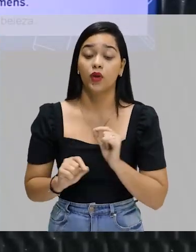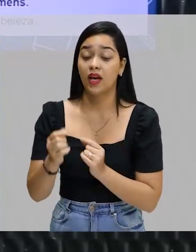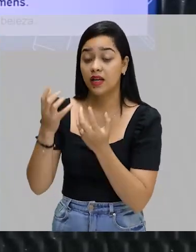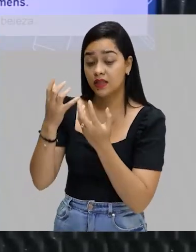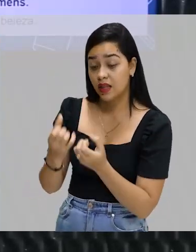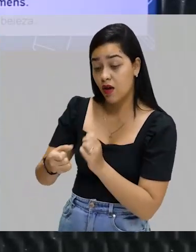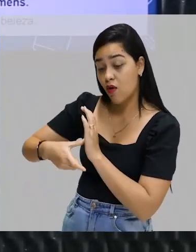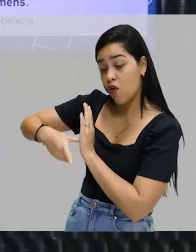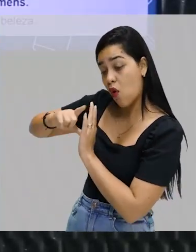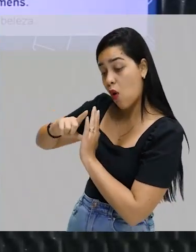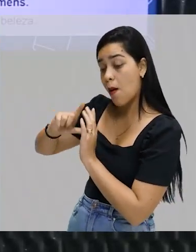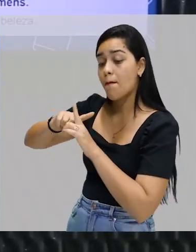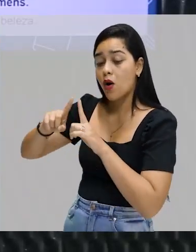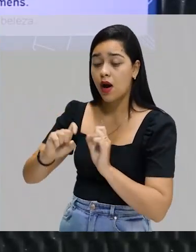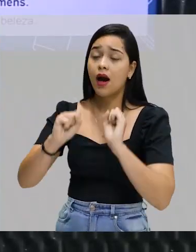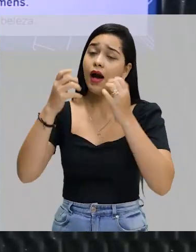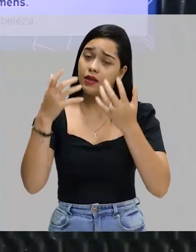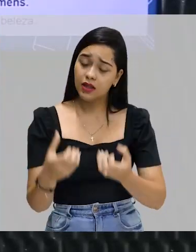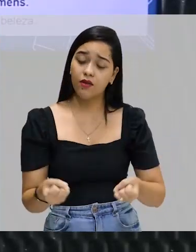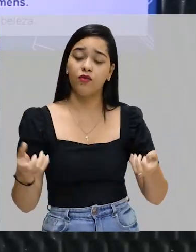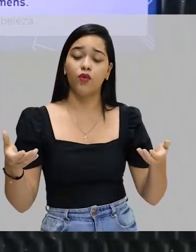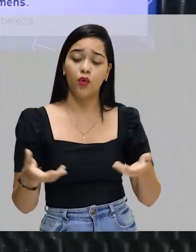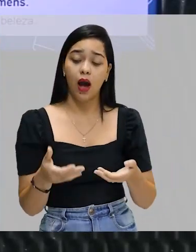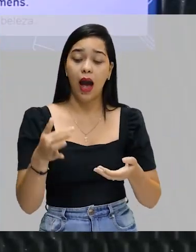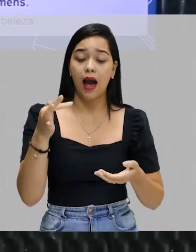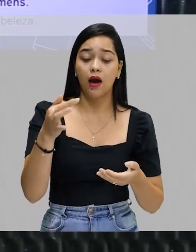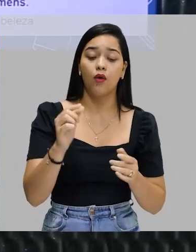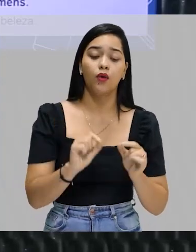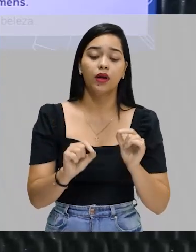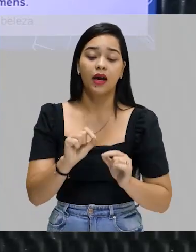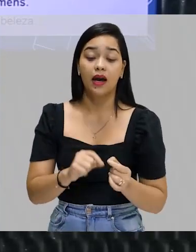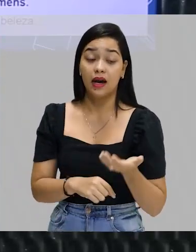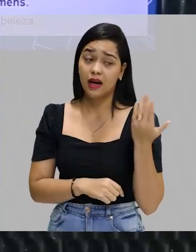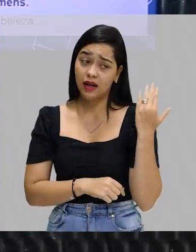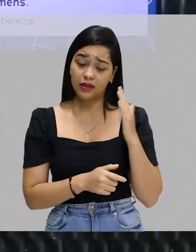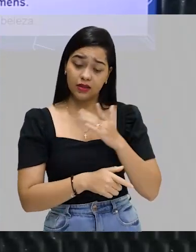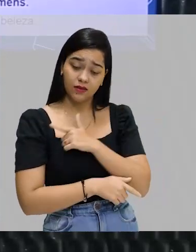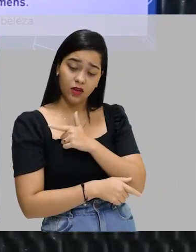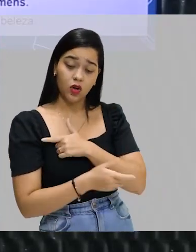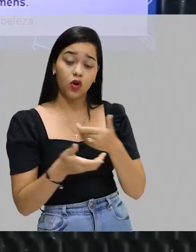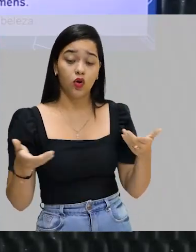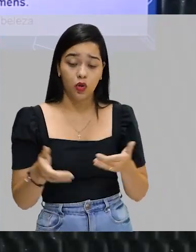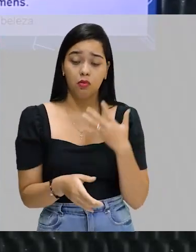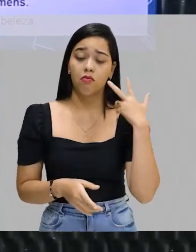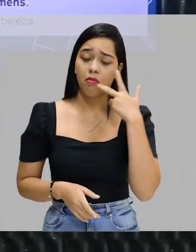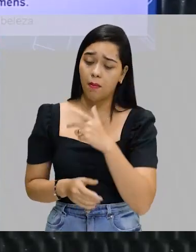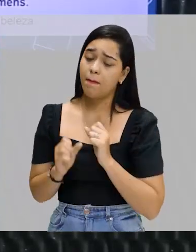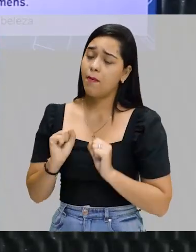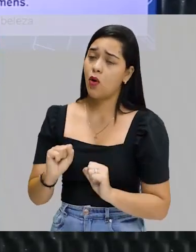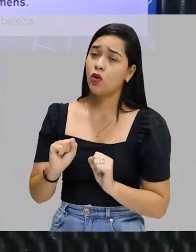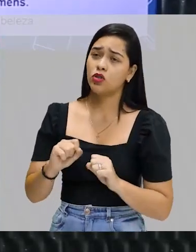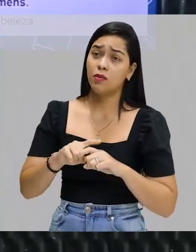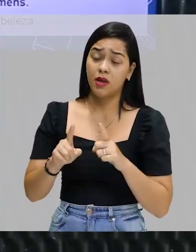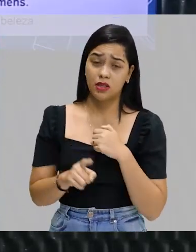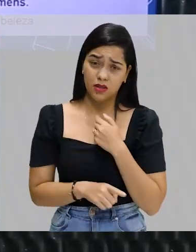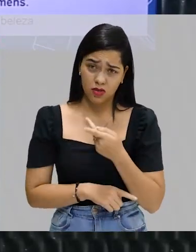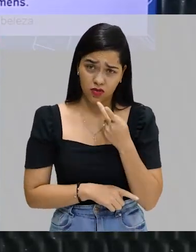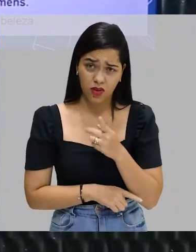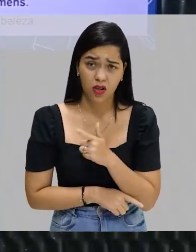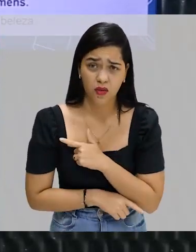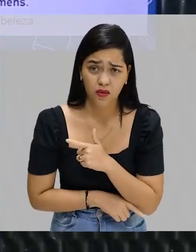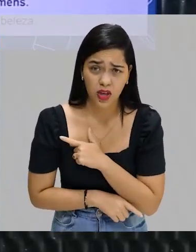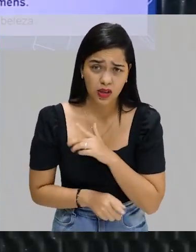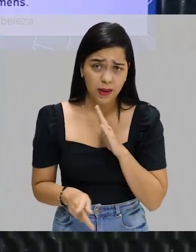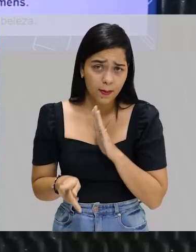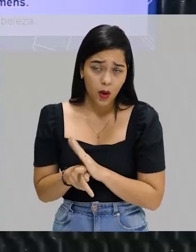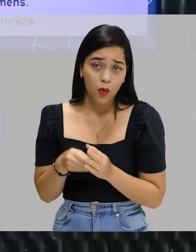inaceitável ontem pode tornar-se aceitável amanhã. E que antes era considerado feio pode tornar-se belo. Mas quando eu digo feio, eu não estou falando